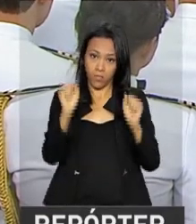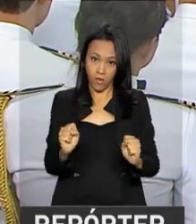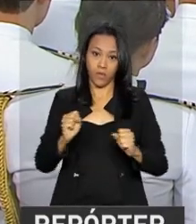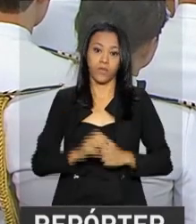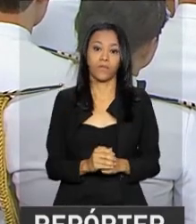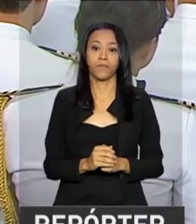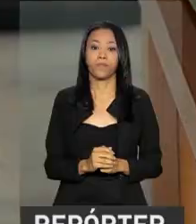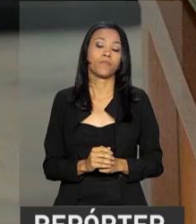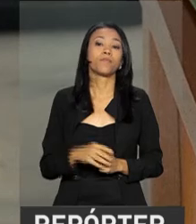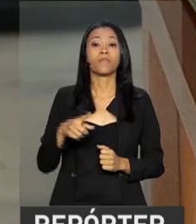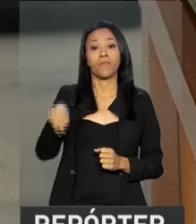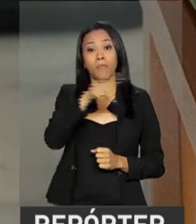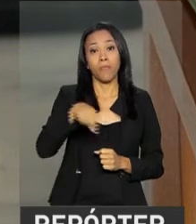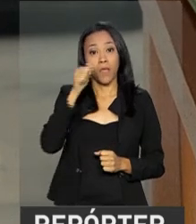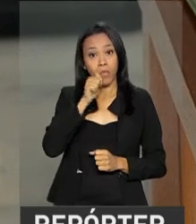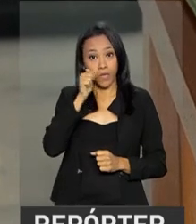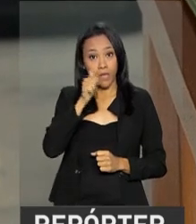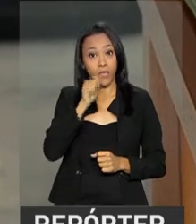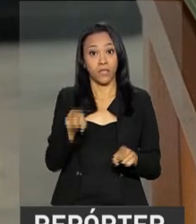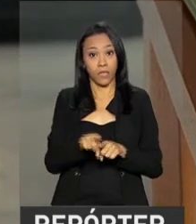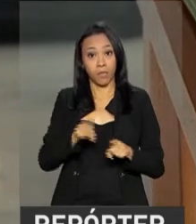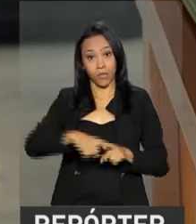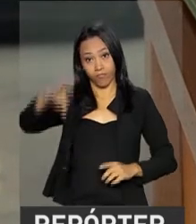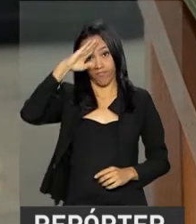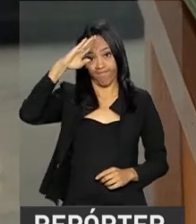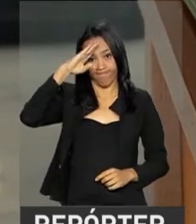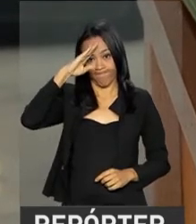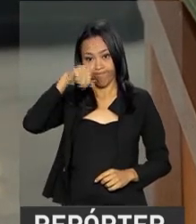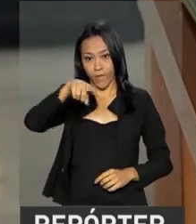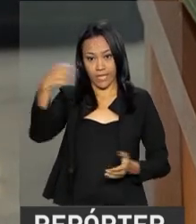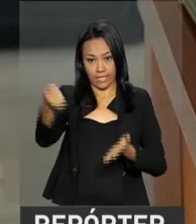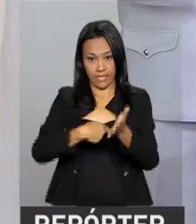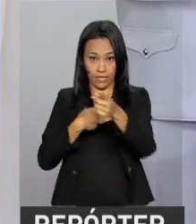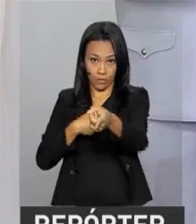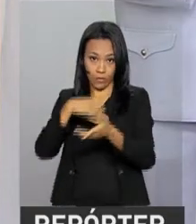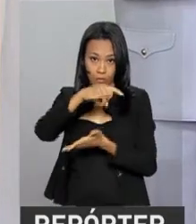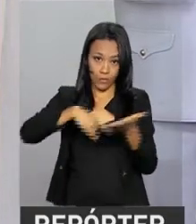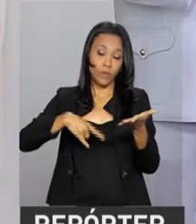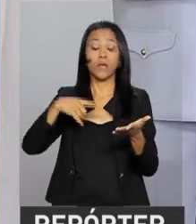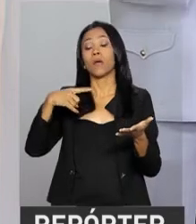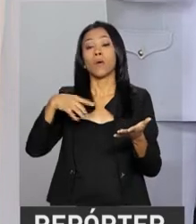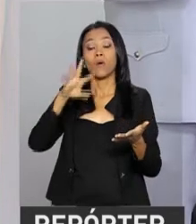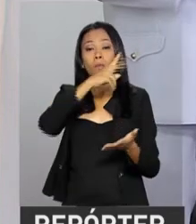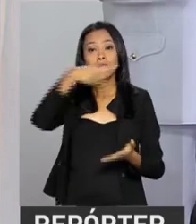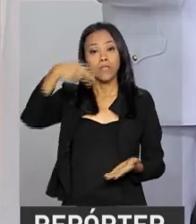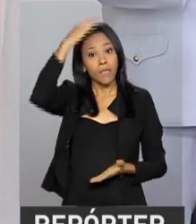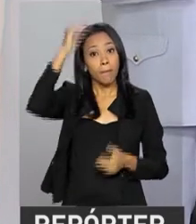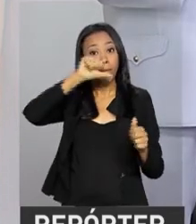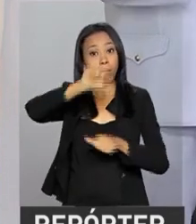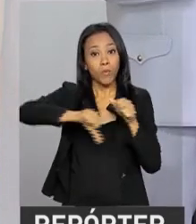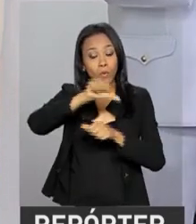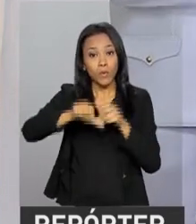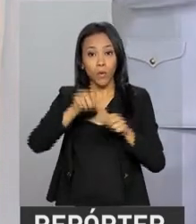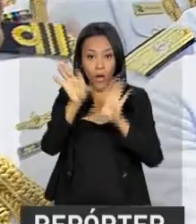mulheres também nas forças armadas com esta assinatura o presidente michel temer mudou a estrutura da marinha